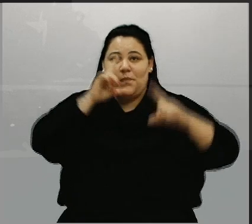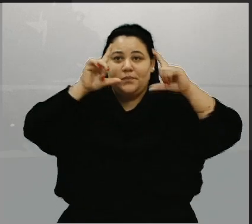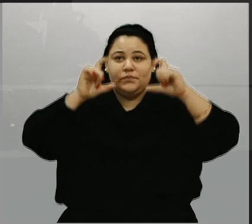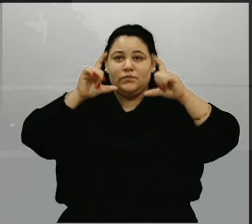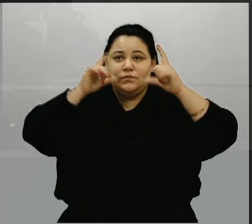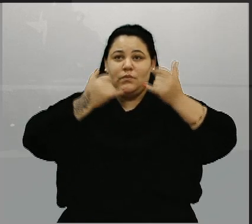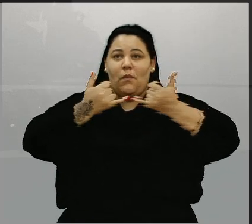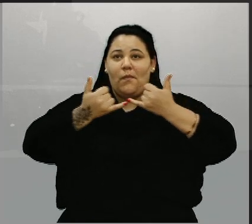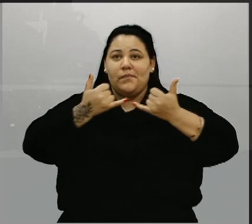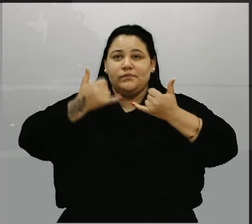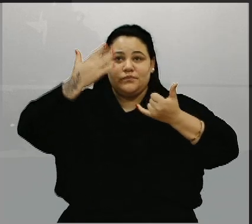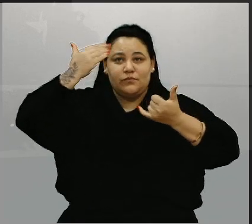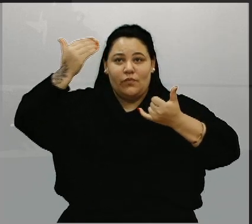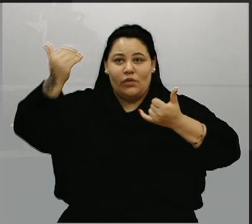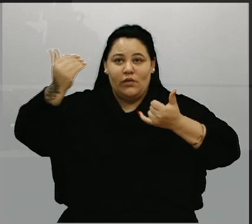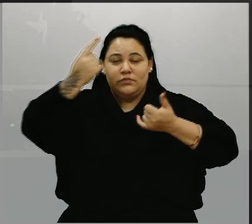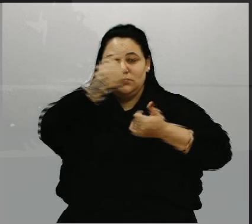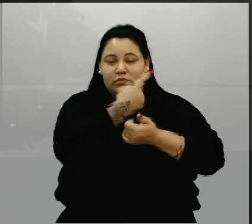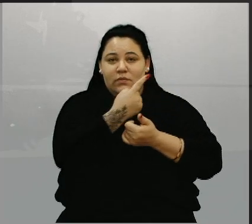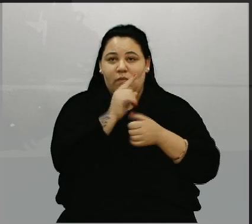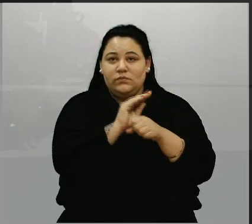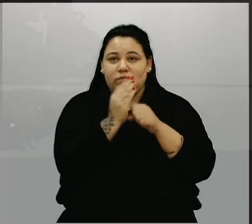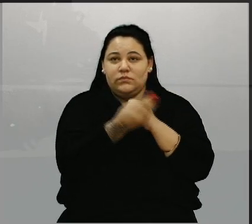aquele famoso caso lá do bairro Rio Branco,